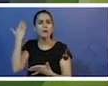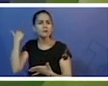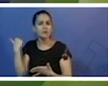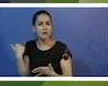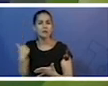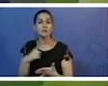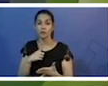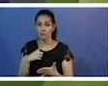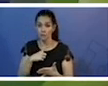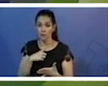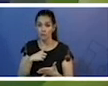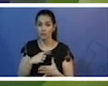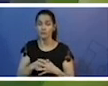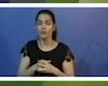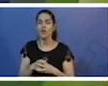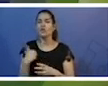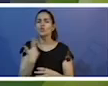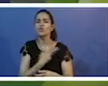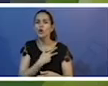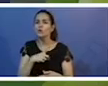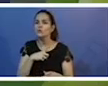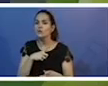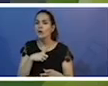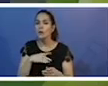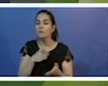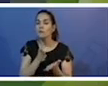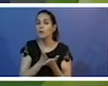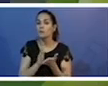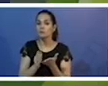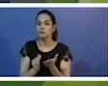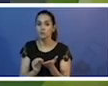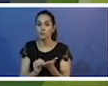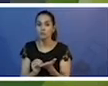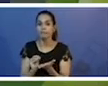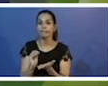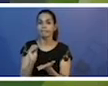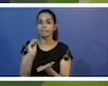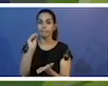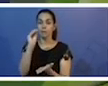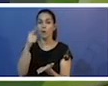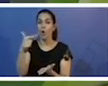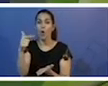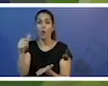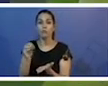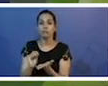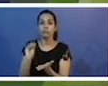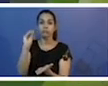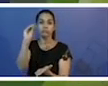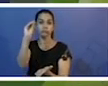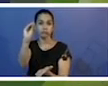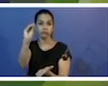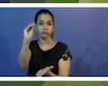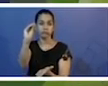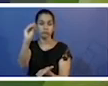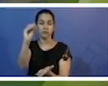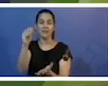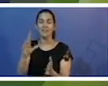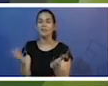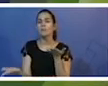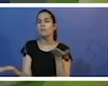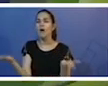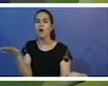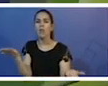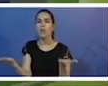paralelogramo? Nós saímos de um lado, íamos para o outro, para o lado paralelo a